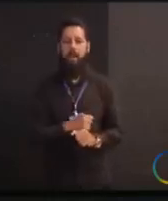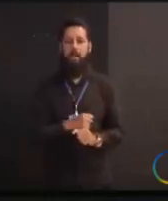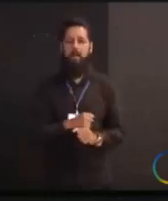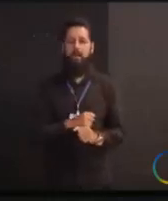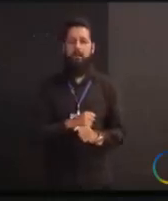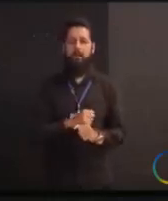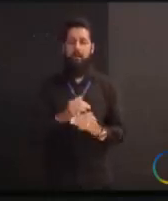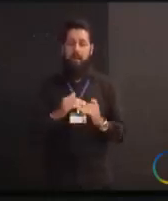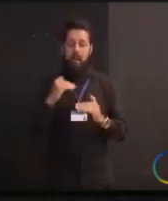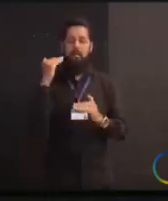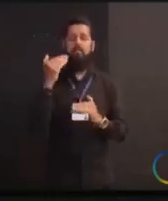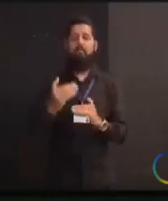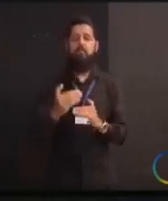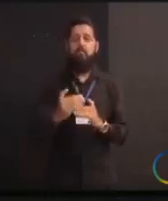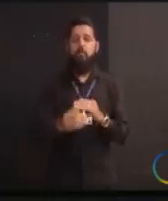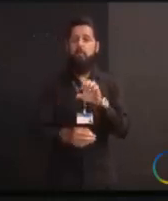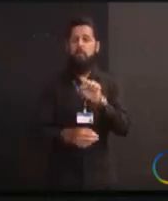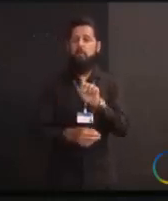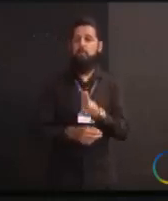suportar.